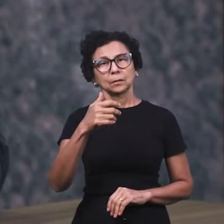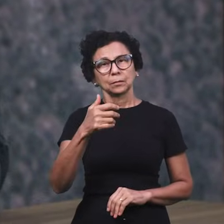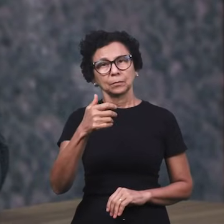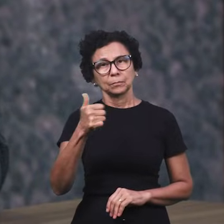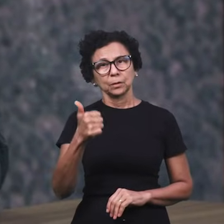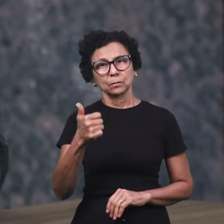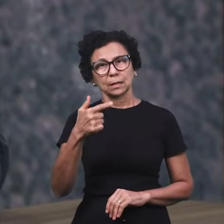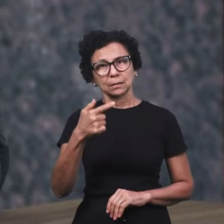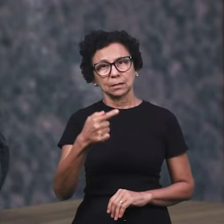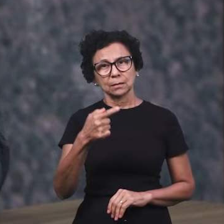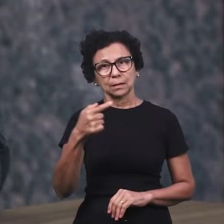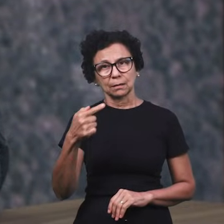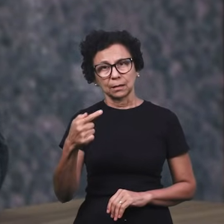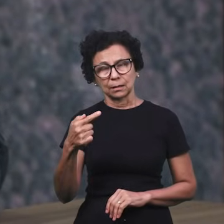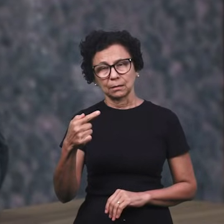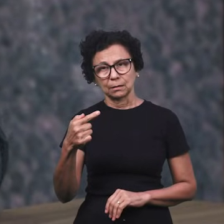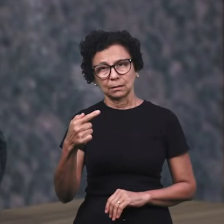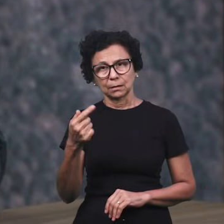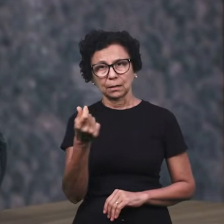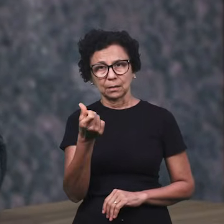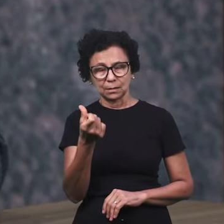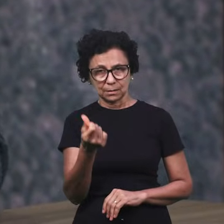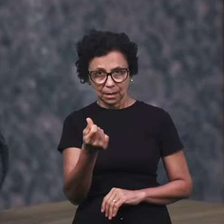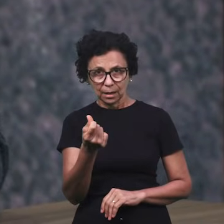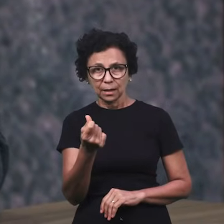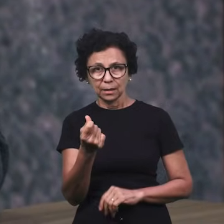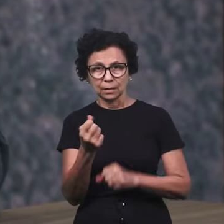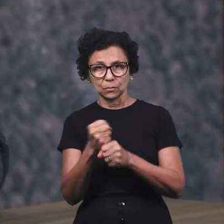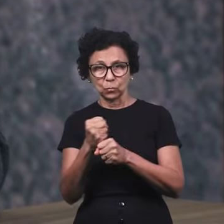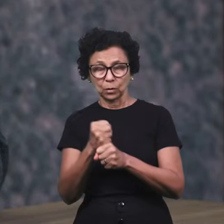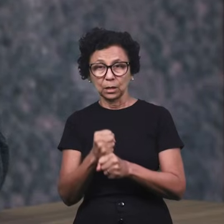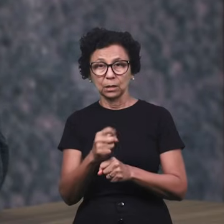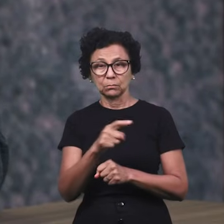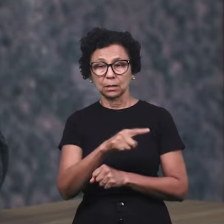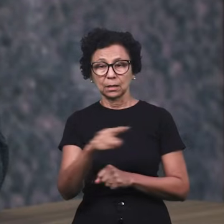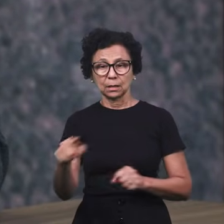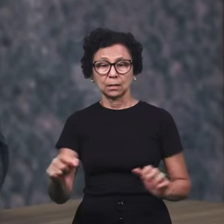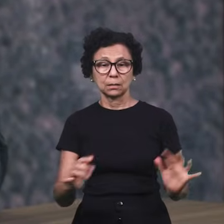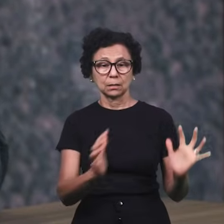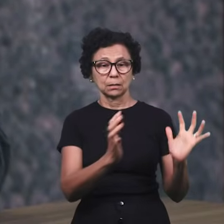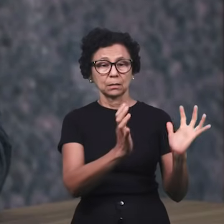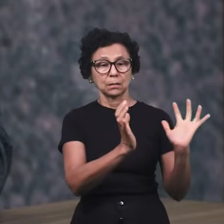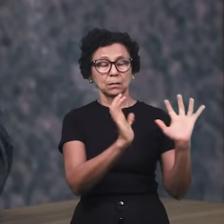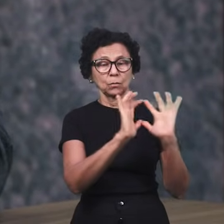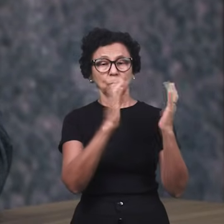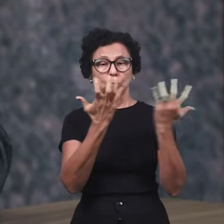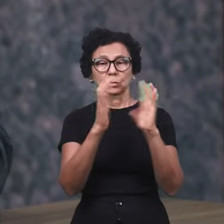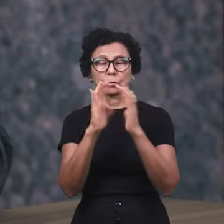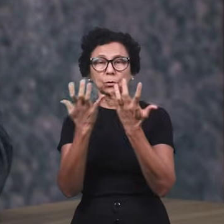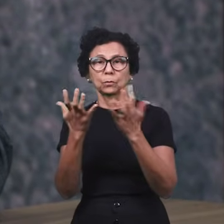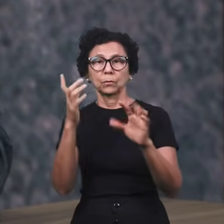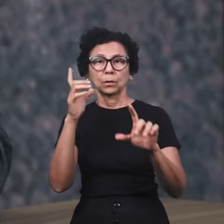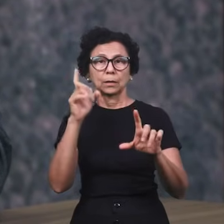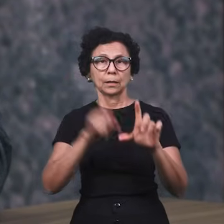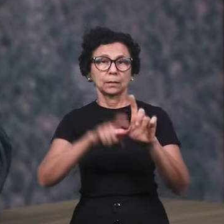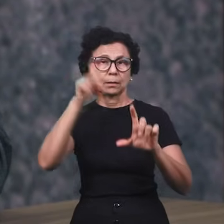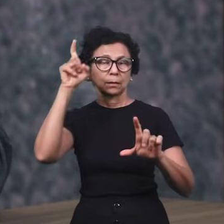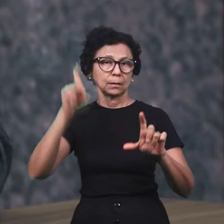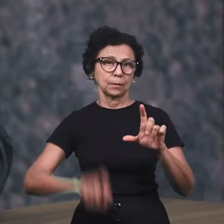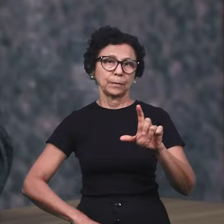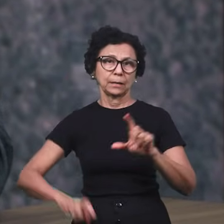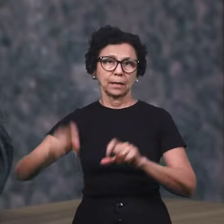de 1776 essas colônias proclamaram a sua independência, elas já tinham todo um